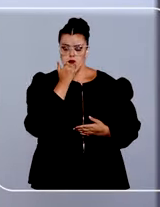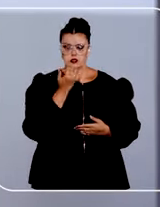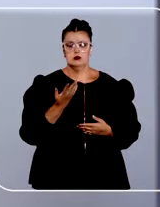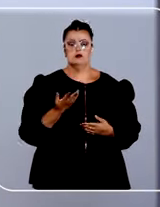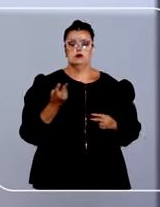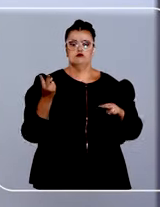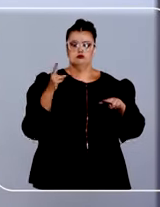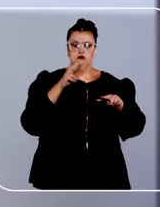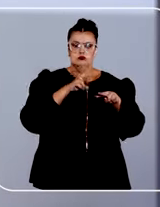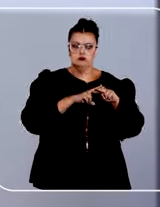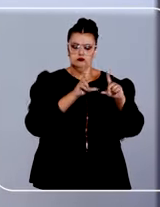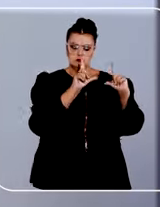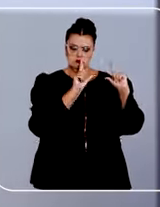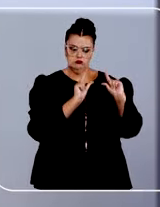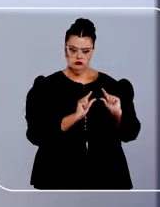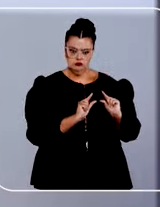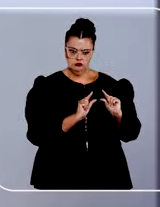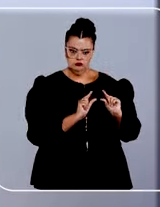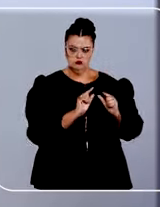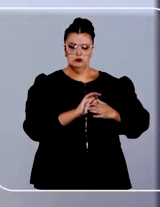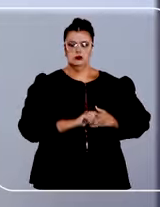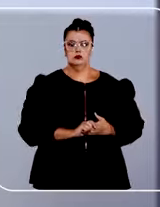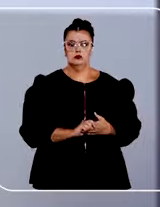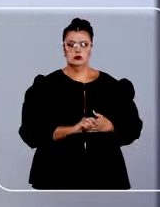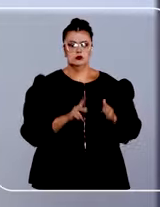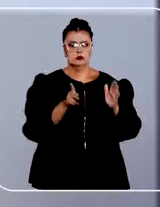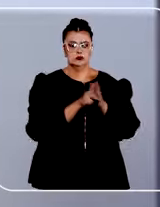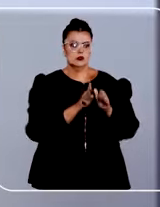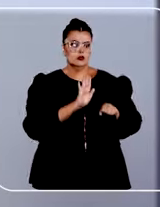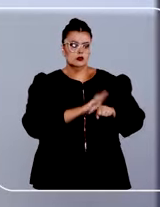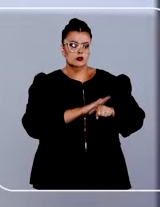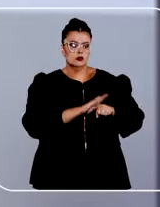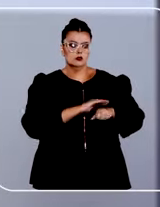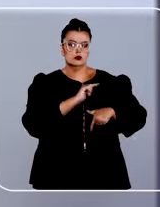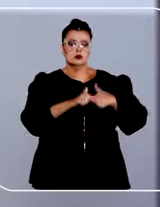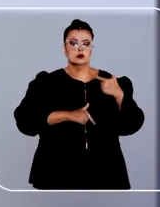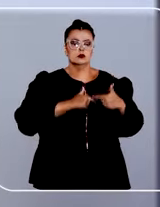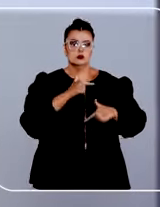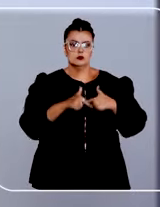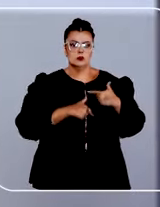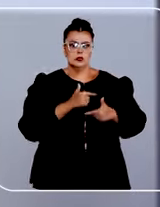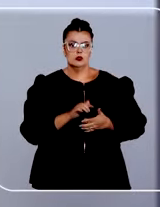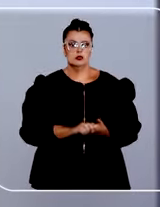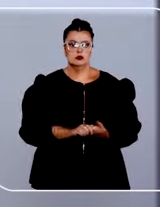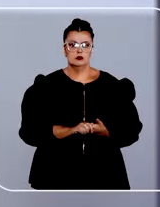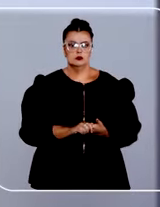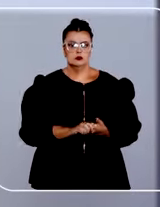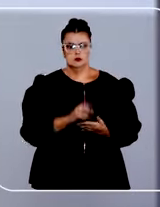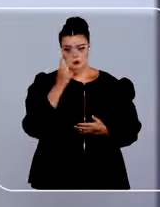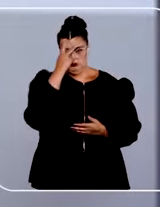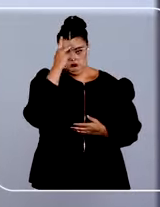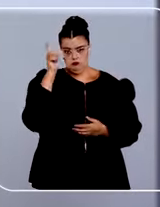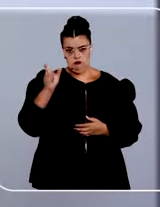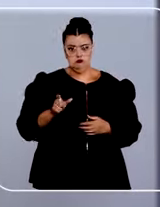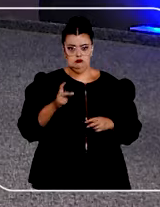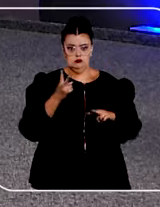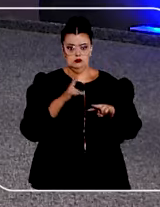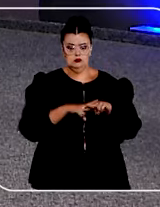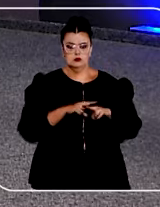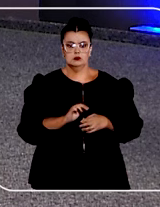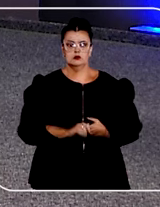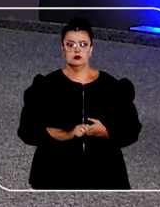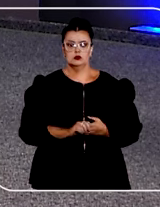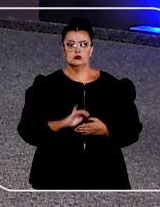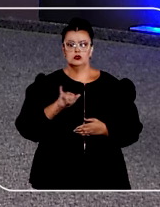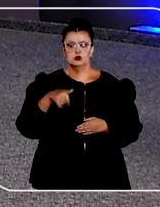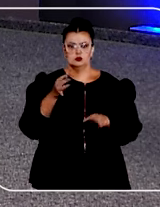pena estamos falando da redução da pena Com base no tempo de trabalho ou estudo feito pelo preso